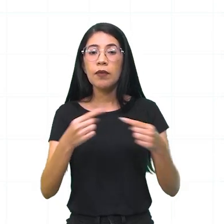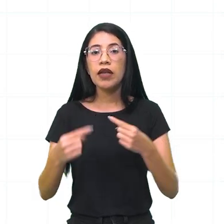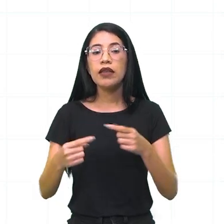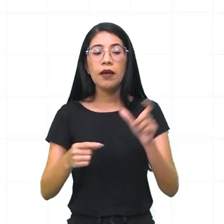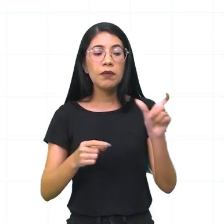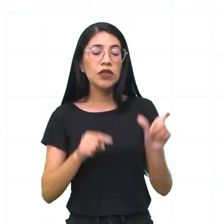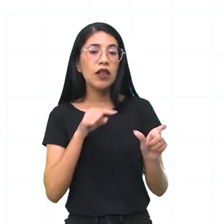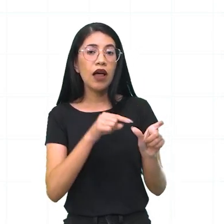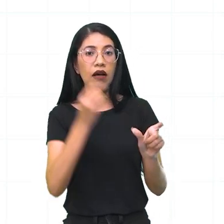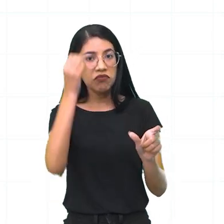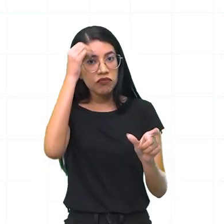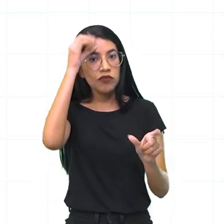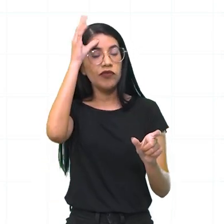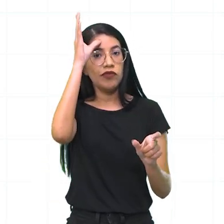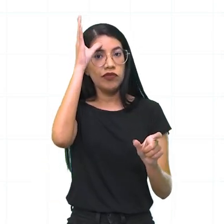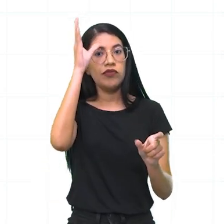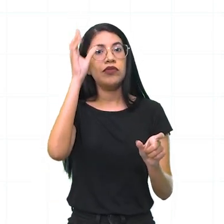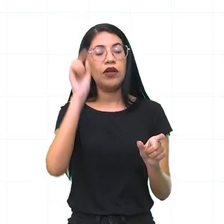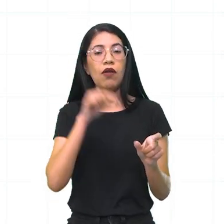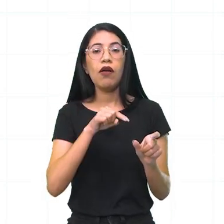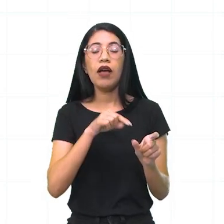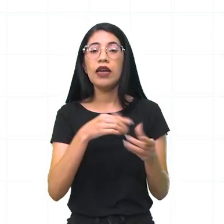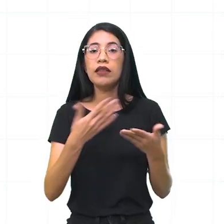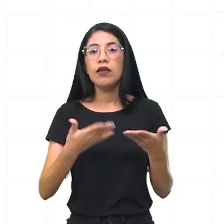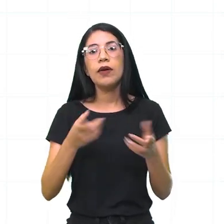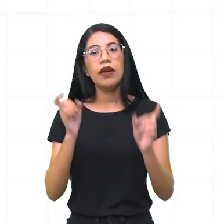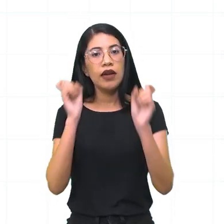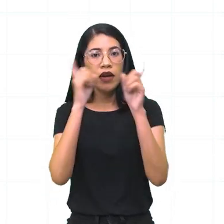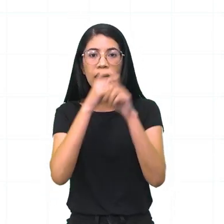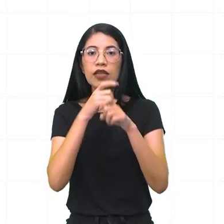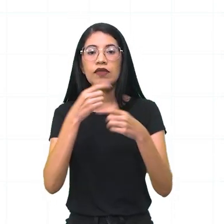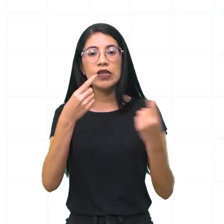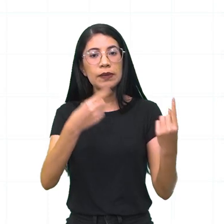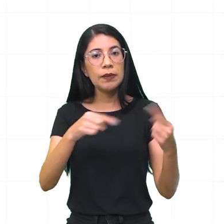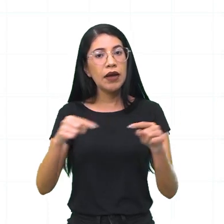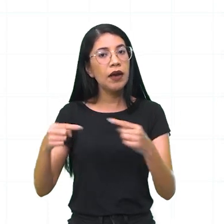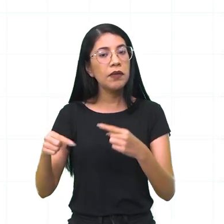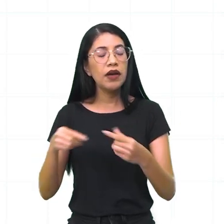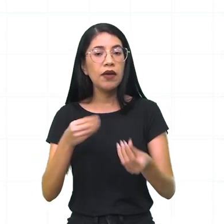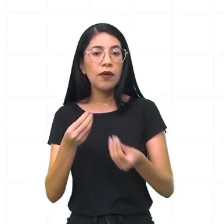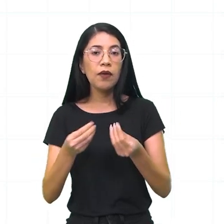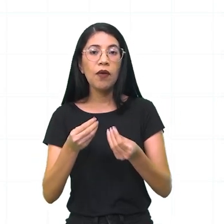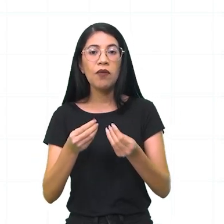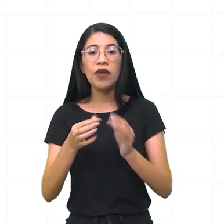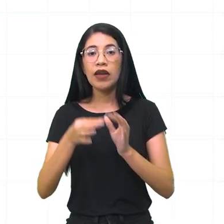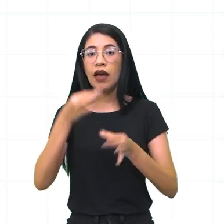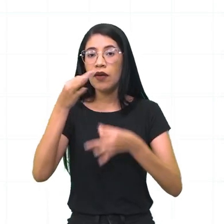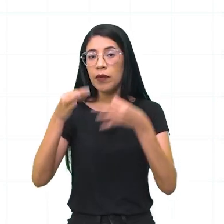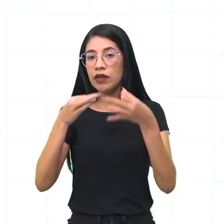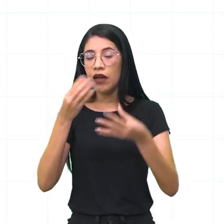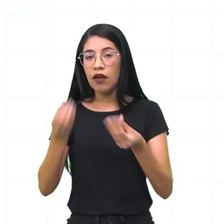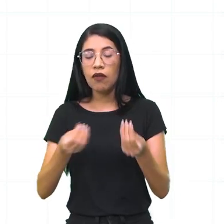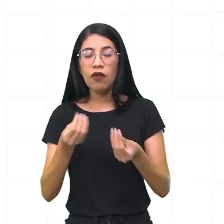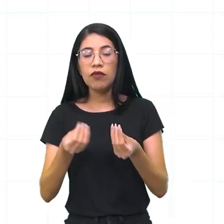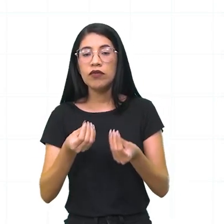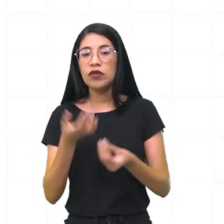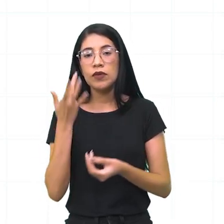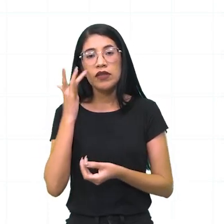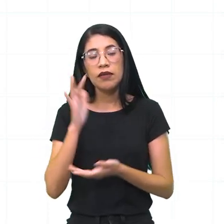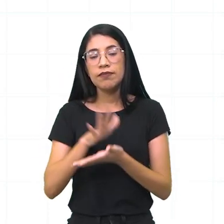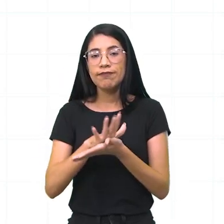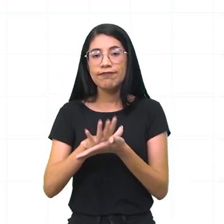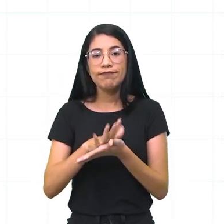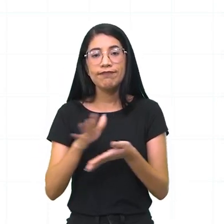que tem o conhecimento suficiente? Vai ser difícil, né? Você ali tentar argumentar, porque você não vai ter o conhecimento,